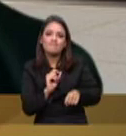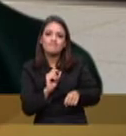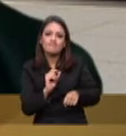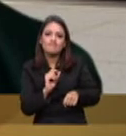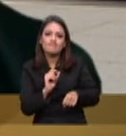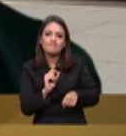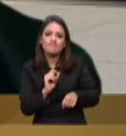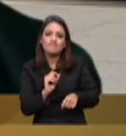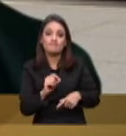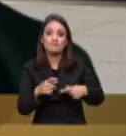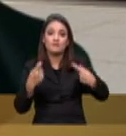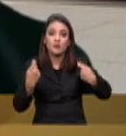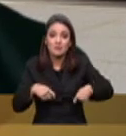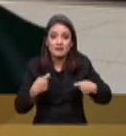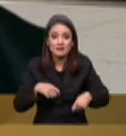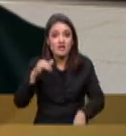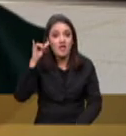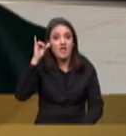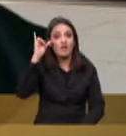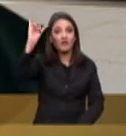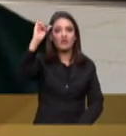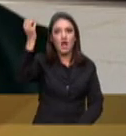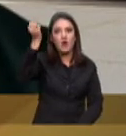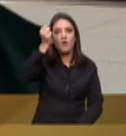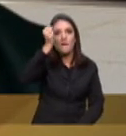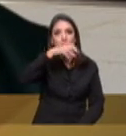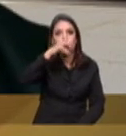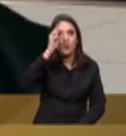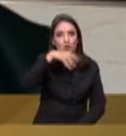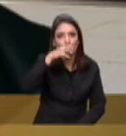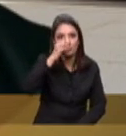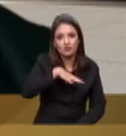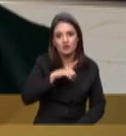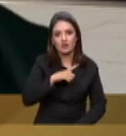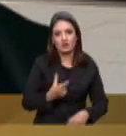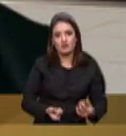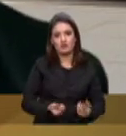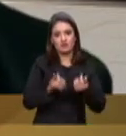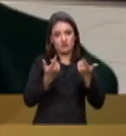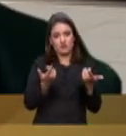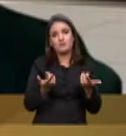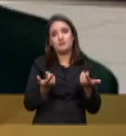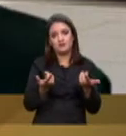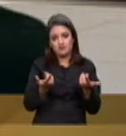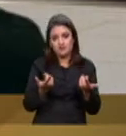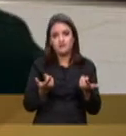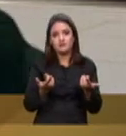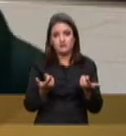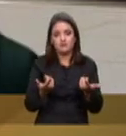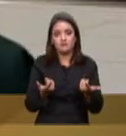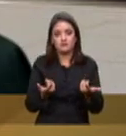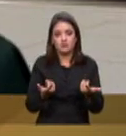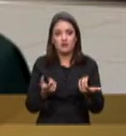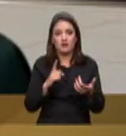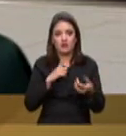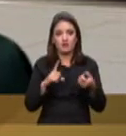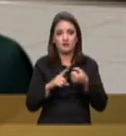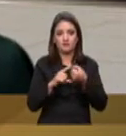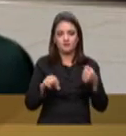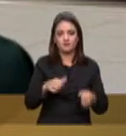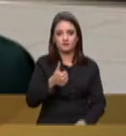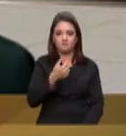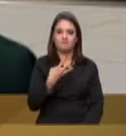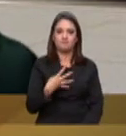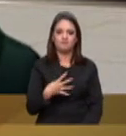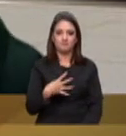da necessidade de se evitar o abuso do poder econômico, porque isso é o que está exatamente no comando do parágrafo 9 do artigo